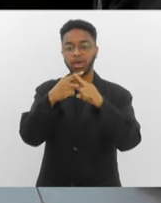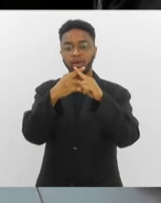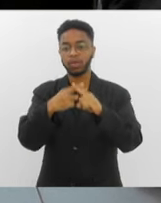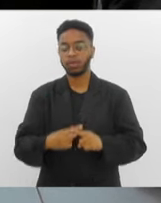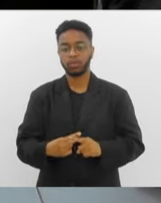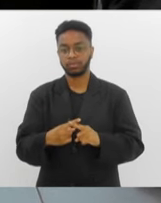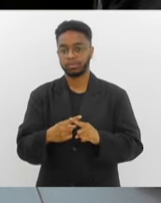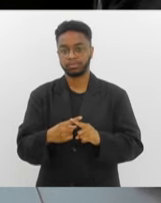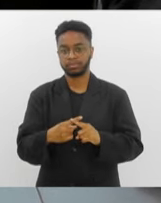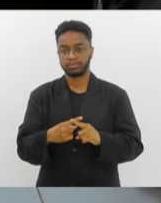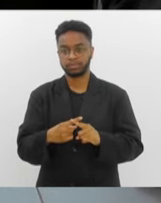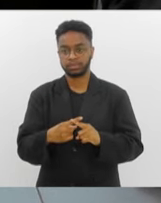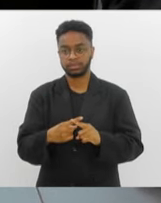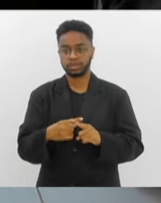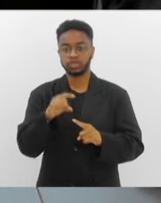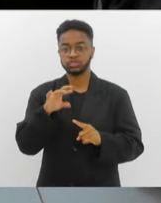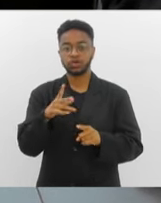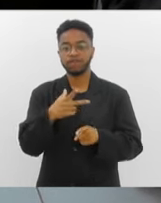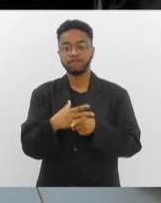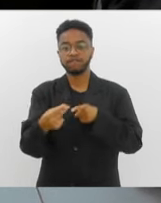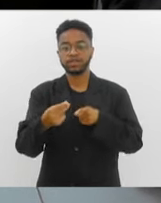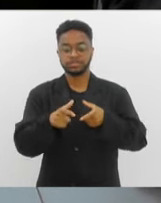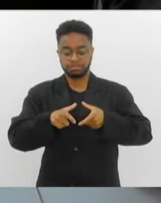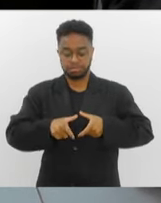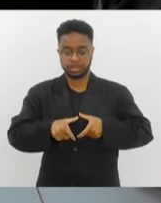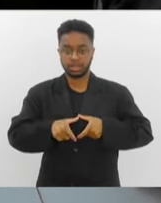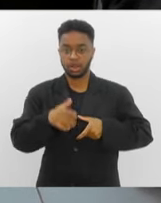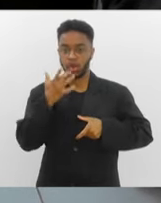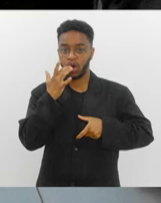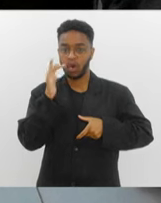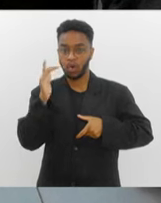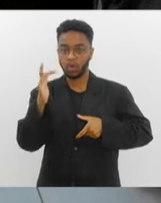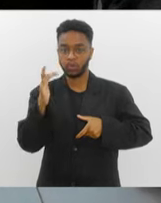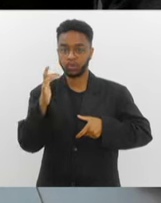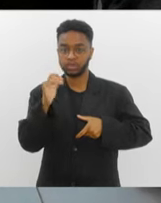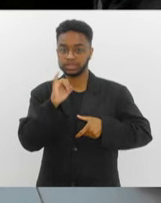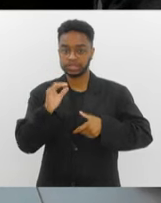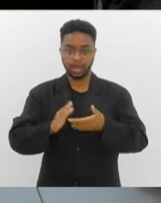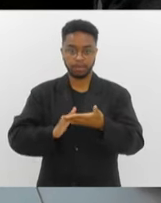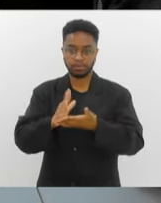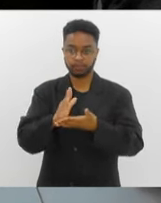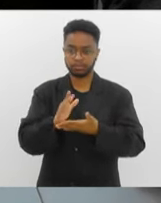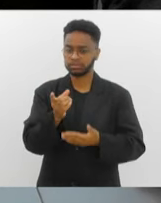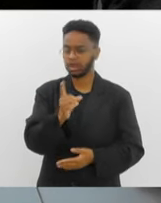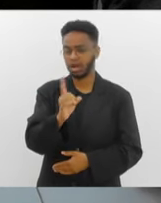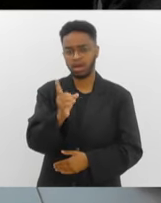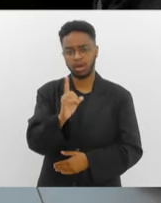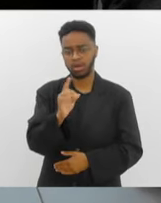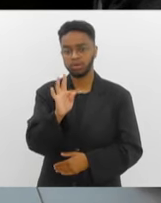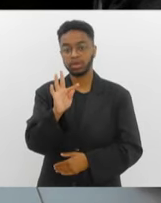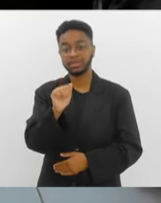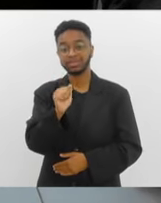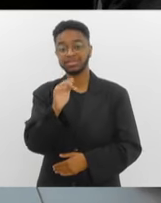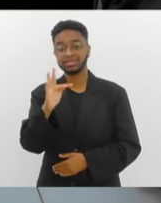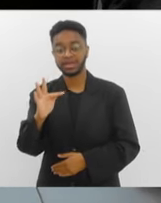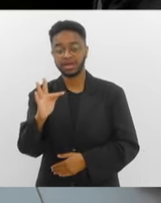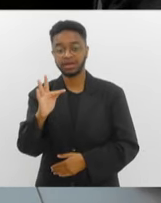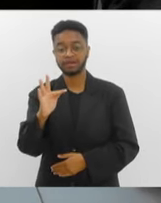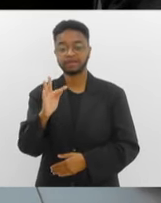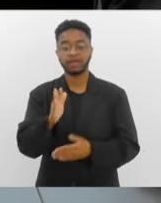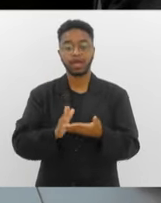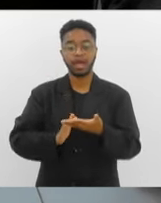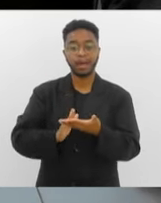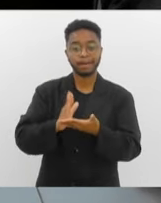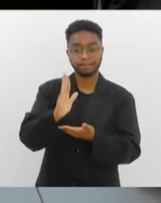competição que só ganha medalha de ouro. Mas é uma competição. Quem é aprovado, não. O TAF, ele